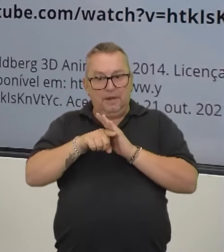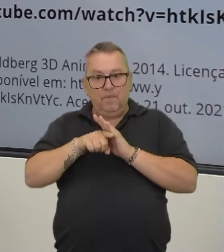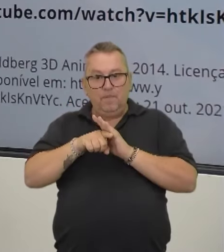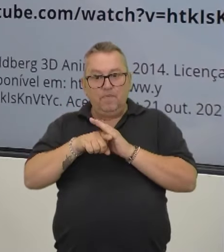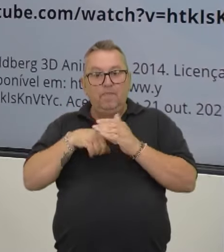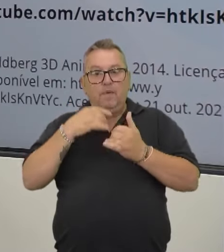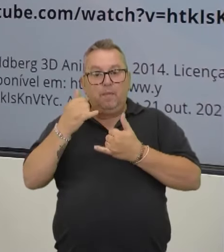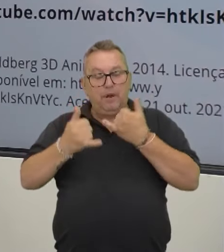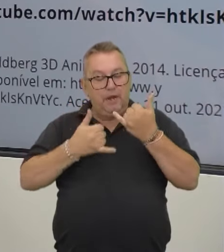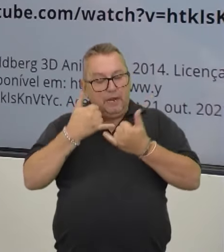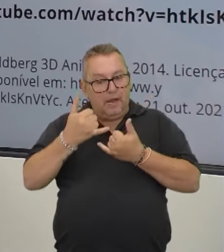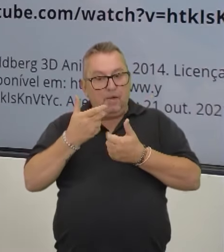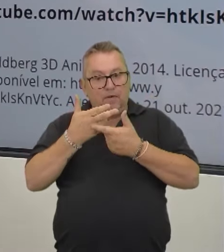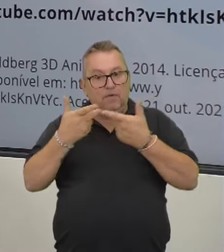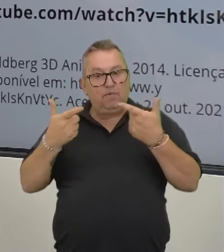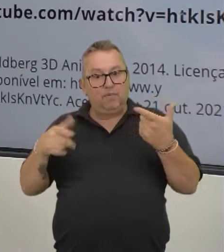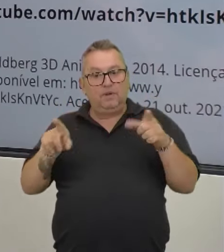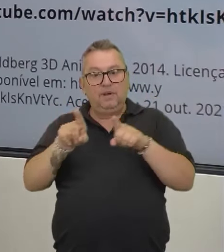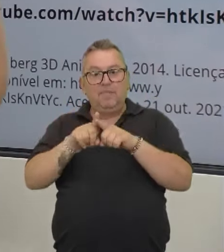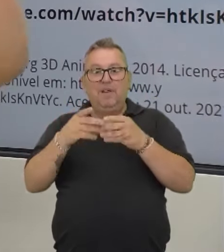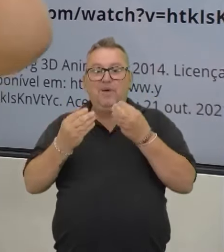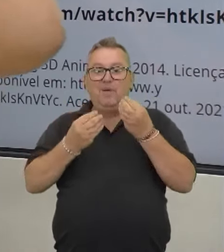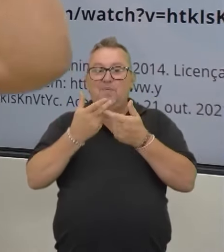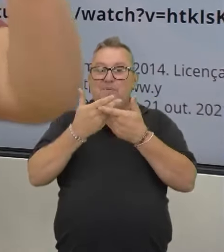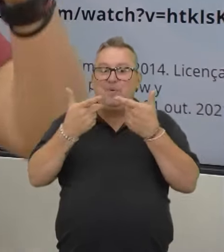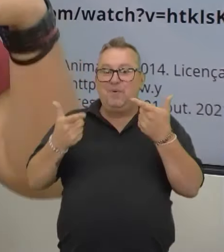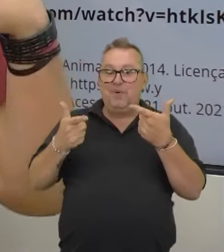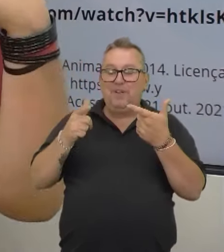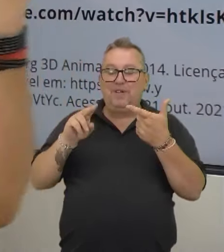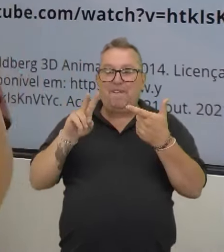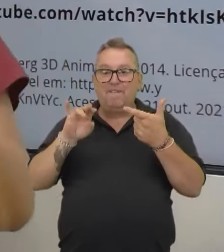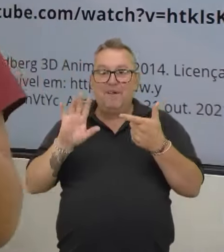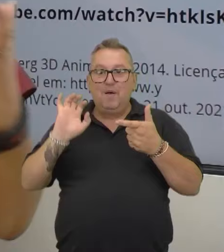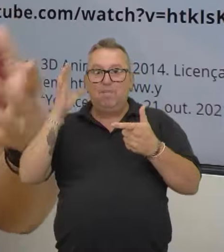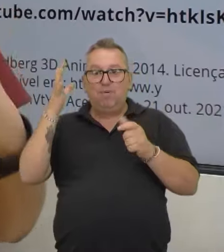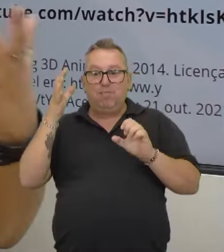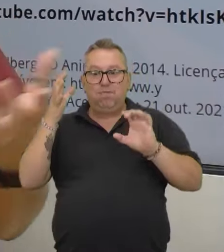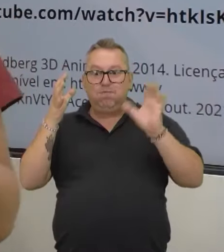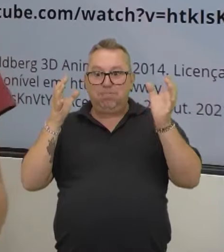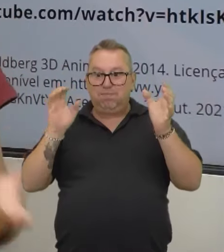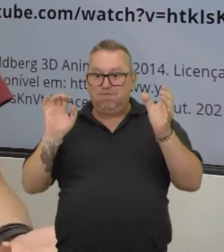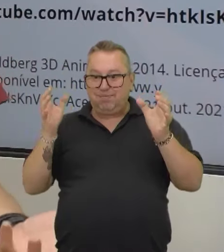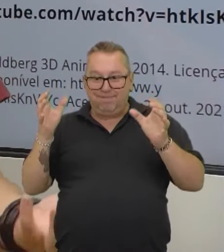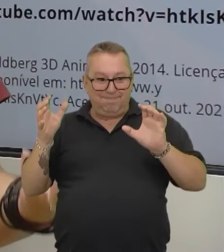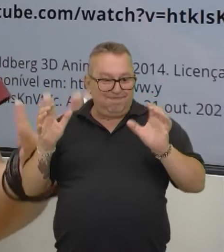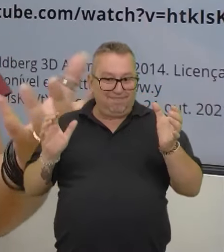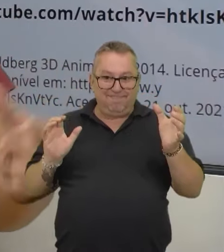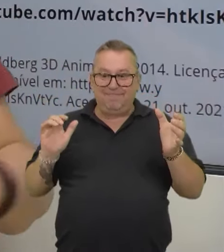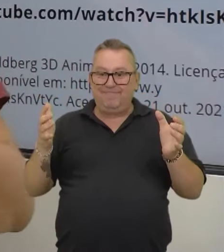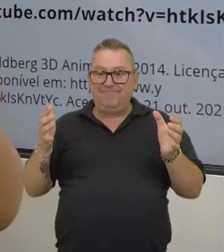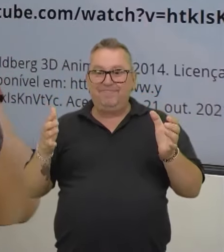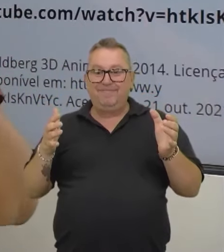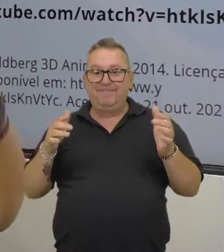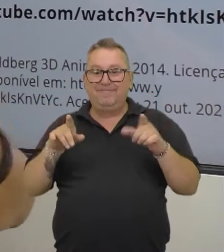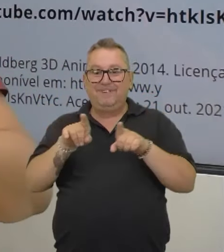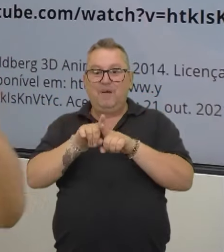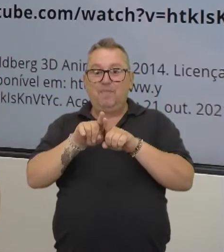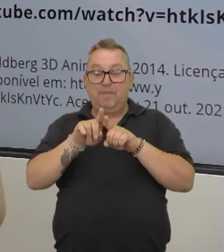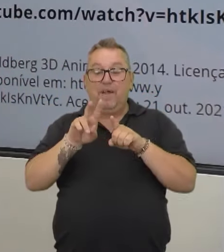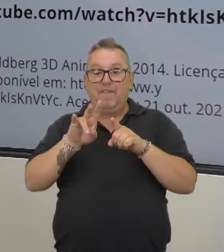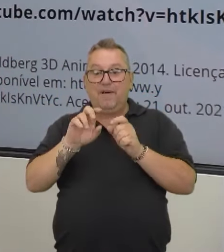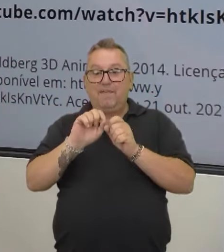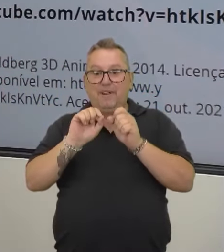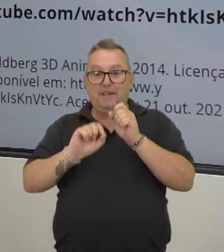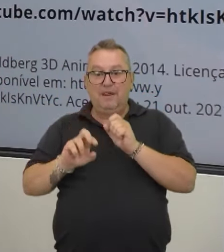justamente brincar com isso, né? Sobre como coisas vão acontecendo e coisas divertidas vão acontecendo e elas vão gerando